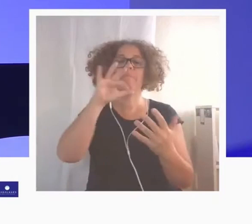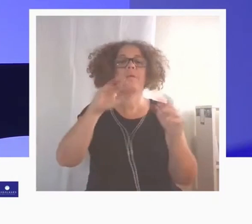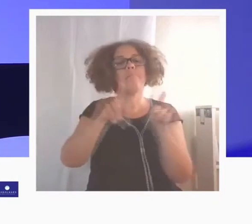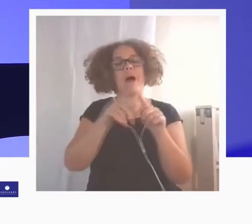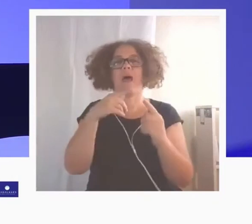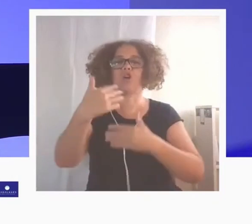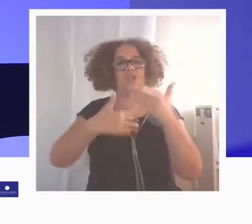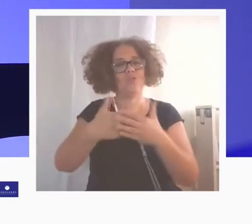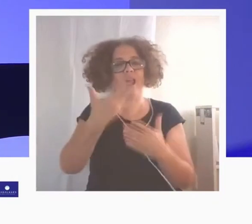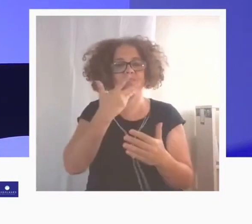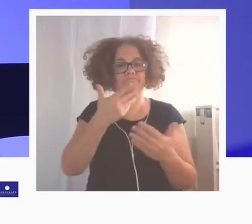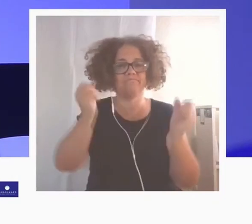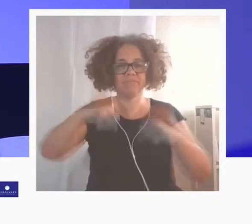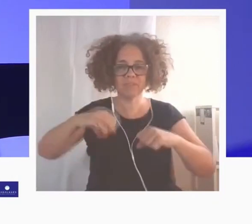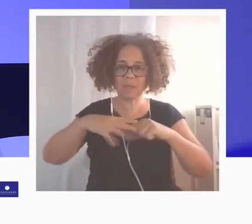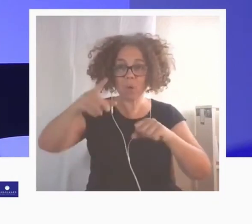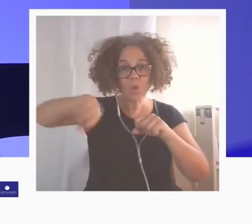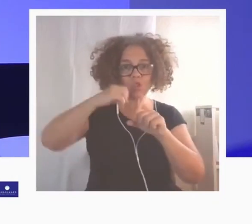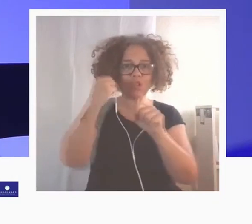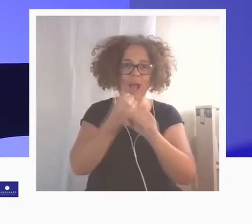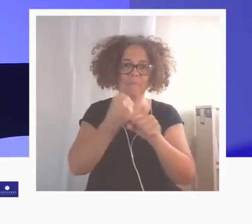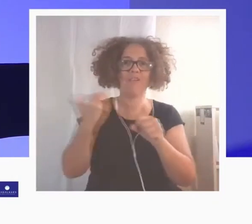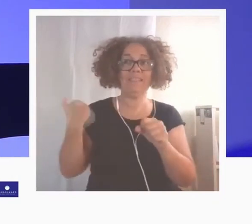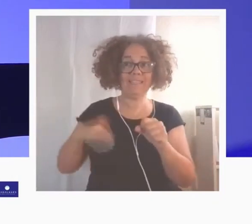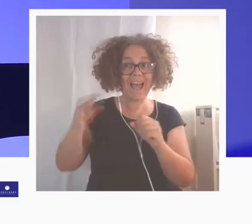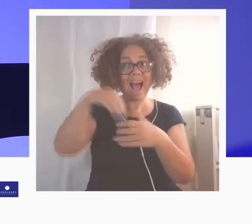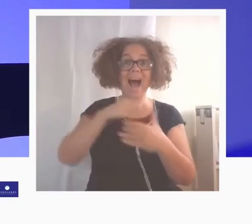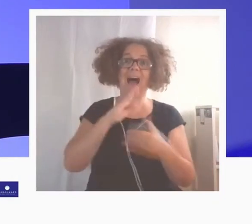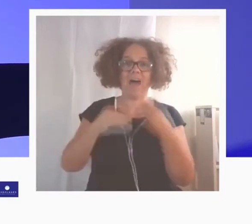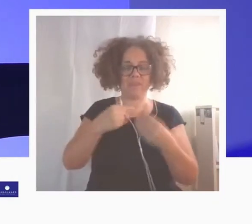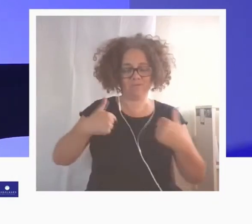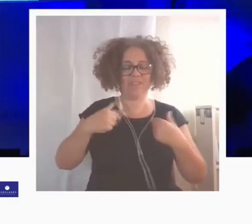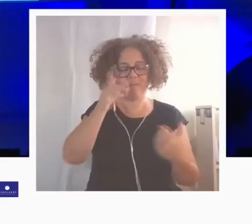mais de tudo o trabalho que vamos fazer e que estamos fazendo em Vila Nova de Gaia. Obrigada.